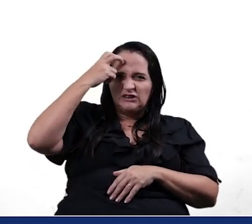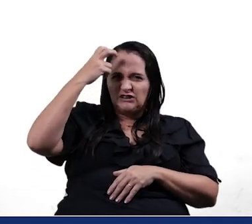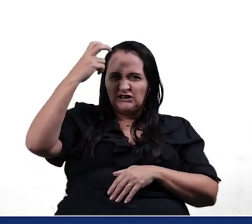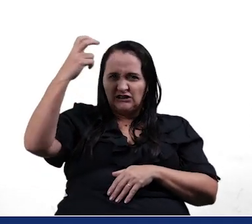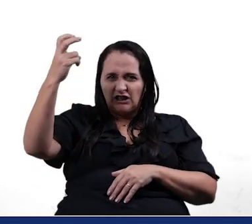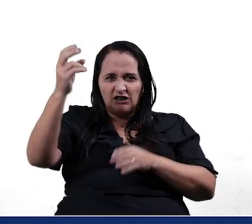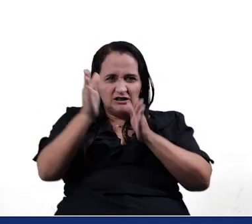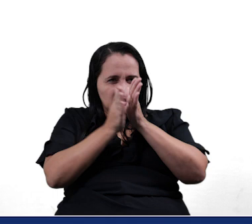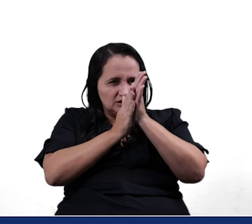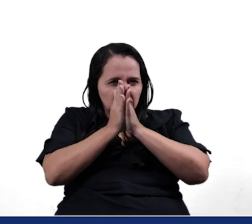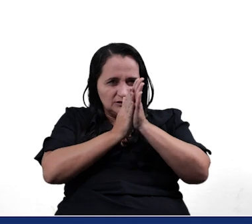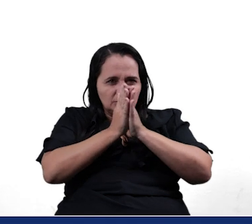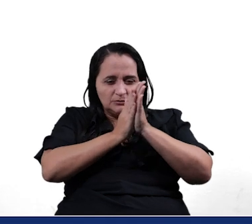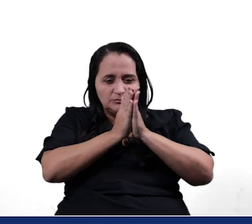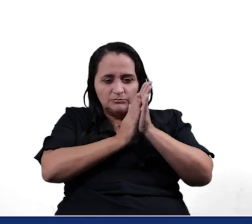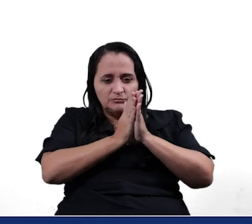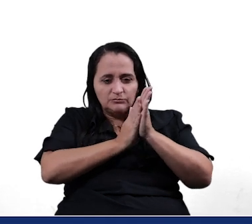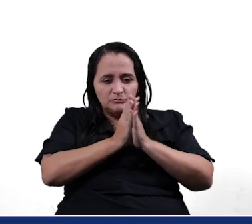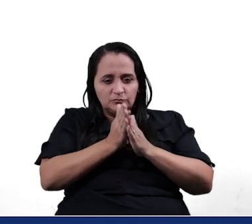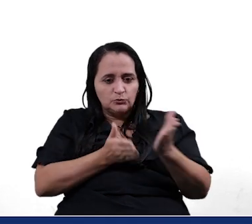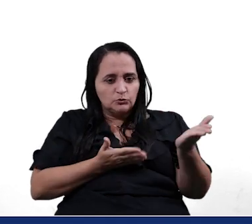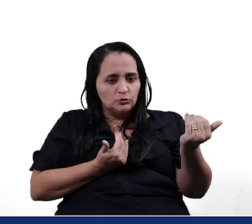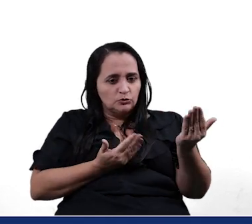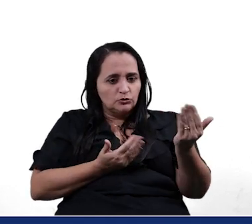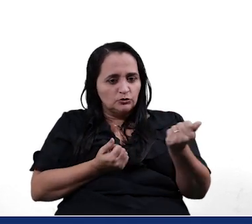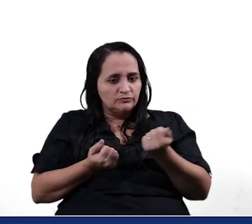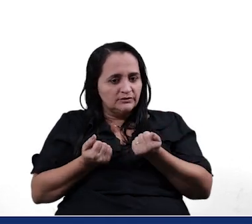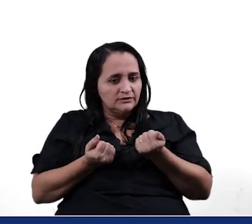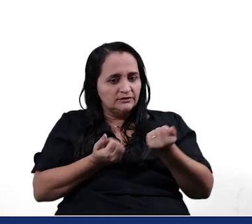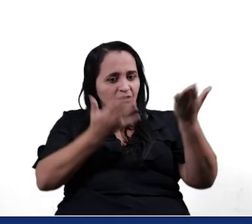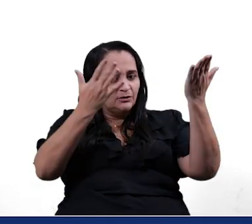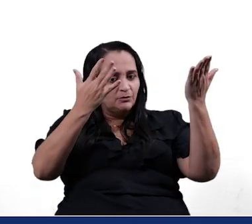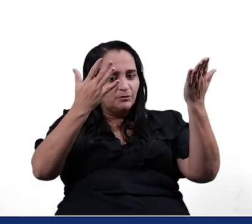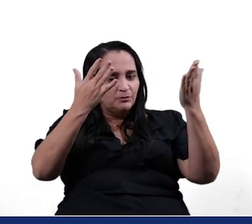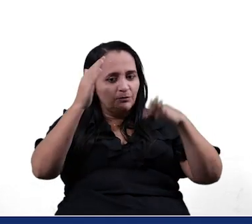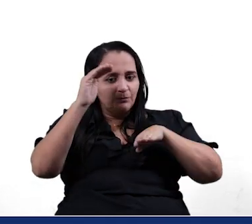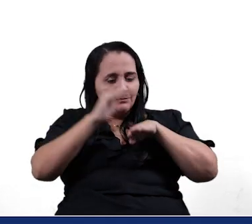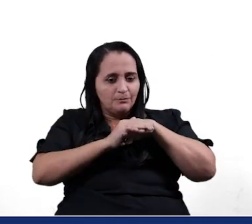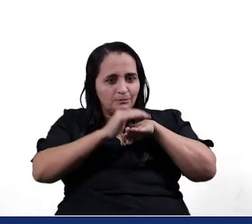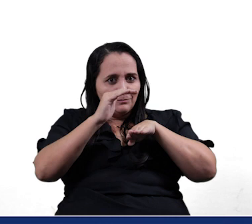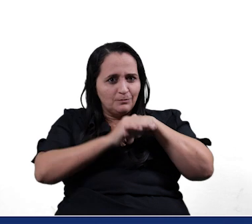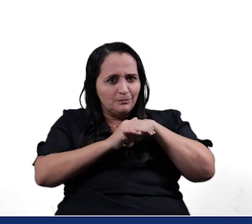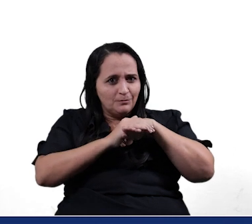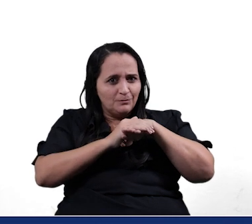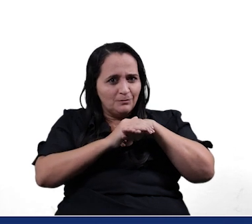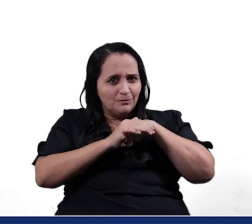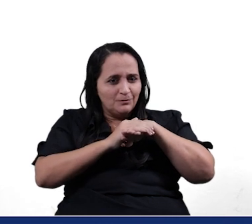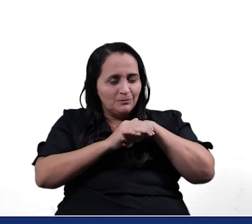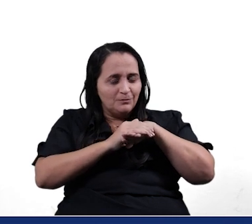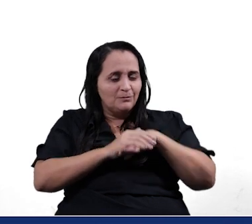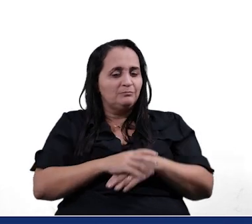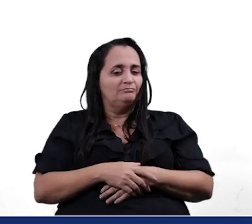deu-lhe então um saco e um par de botas. De que historinha estamos